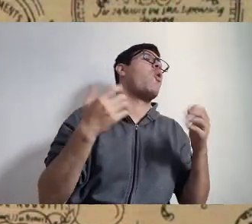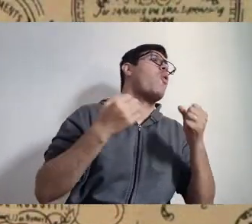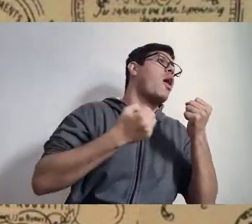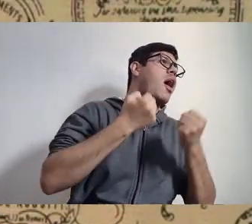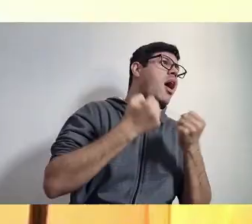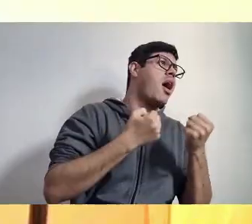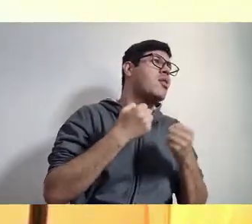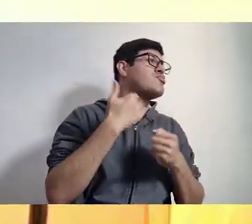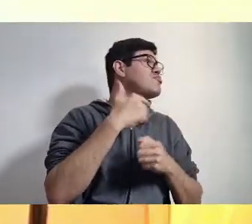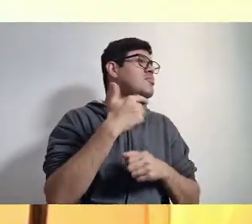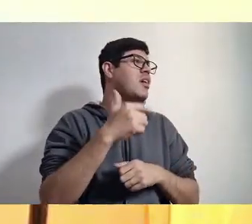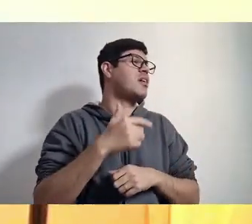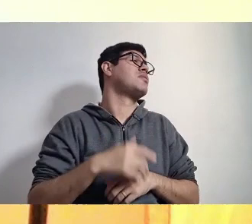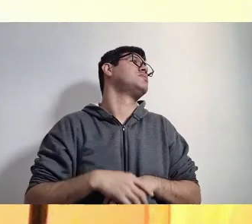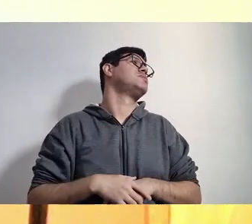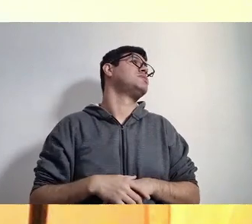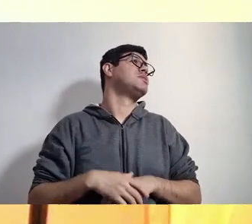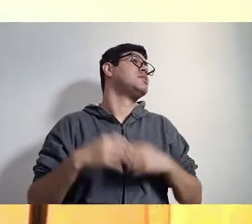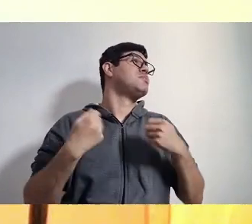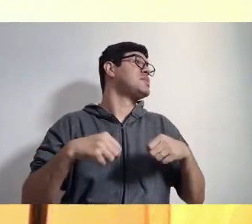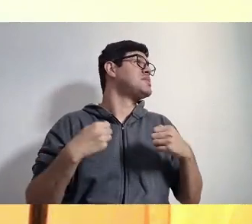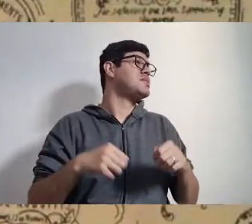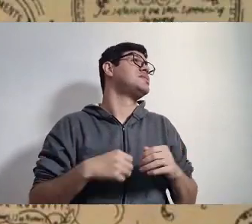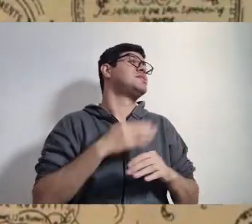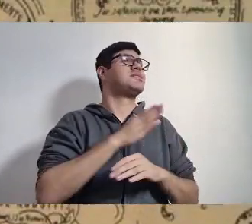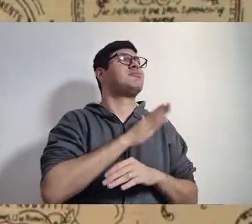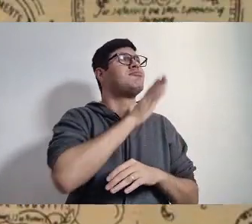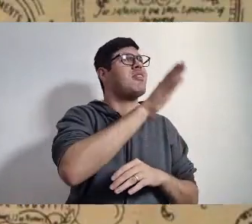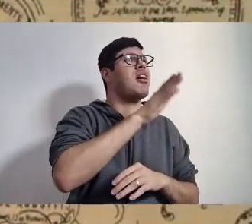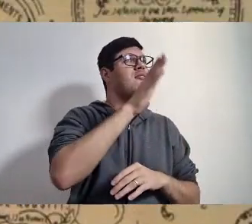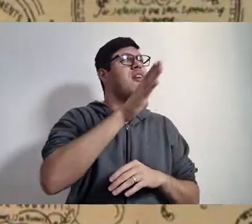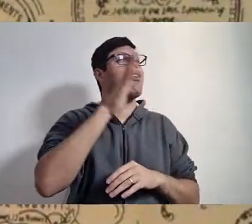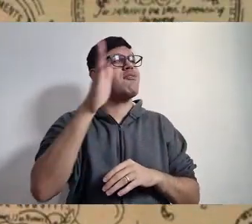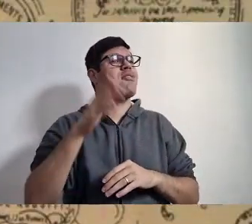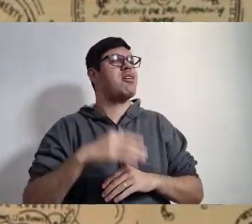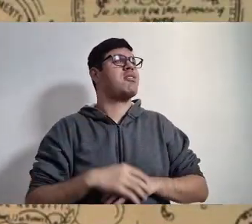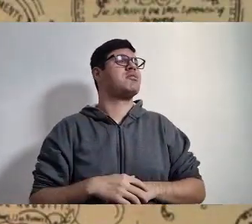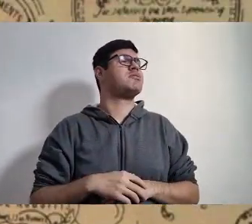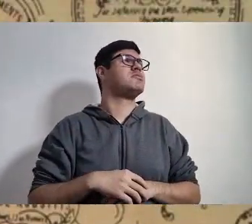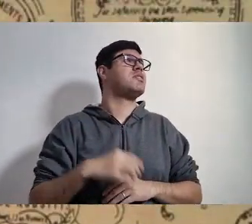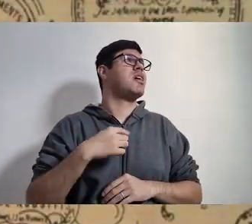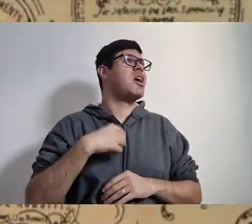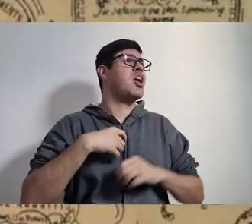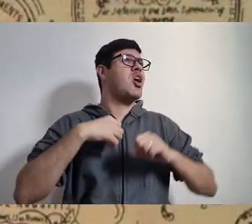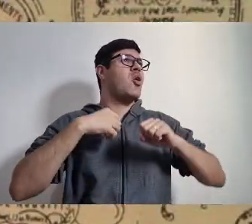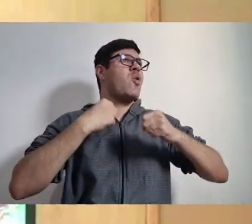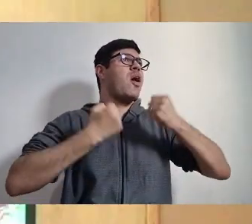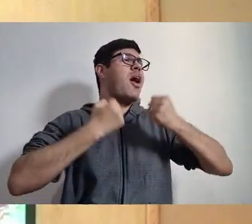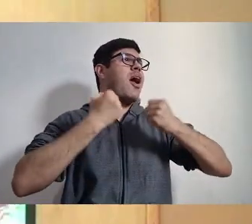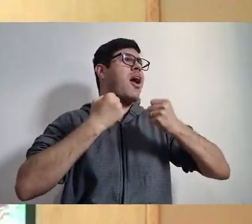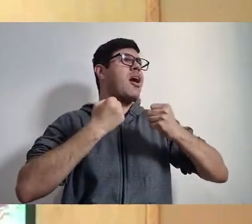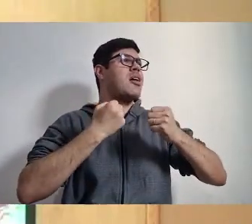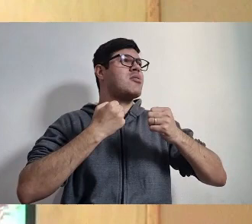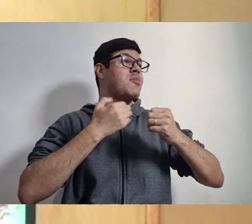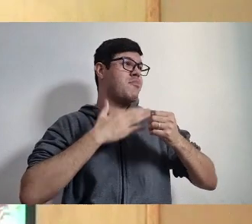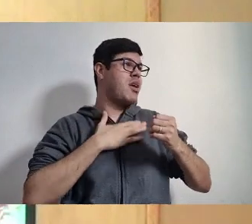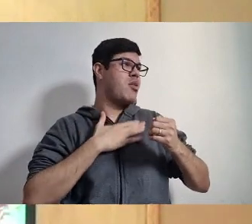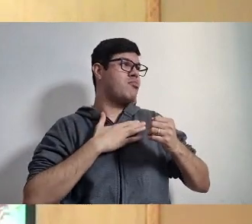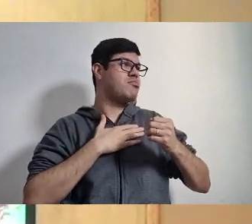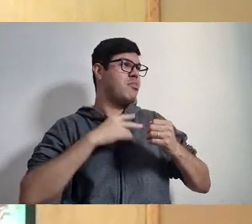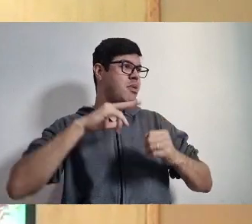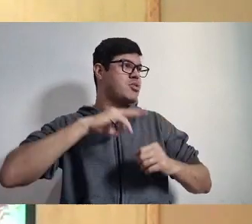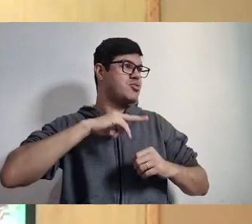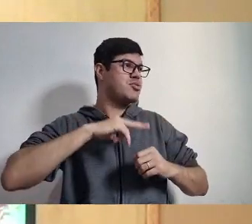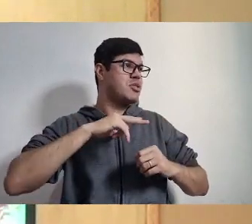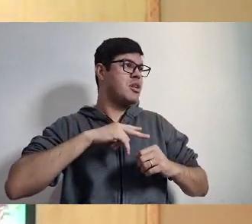público. Se não tiver ônibus, não vai nem no médico. Imagina, Gil, você vai andar com seu carro está quebrado? Então, mas, por exemplo, a pessoa que depende do ônibus, até